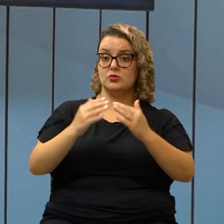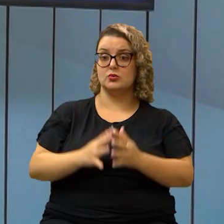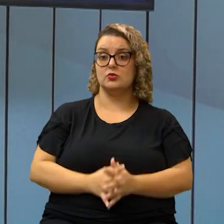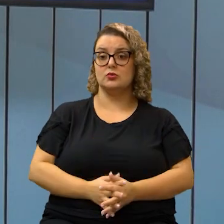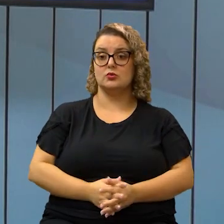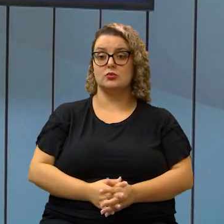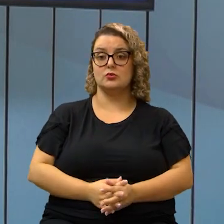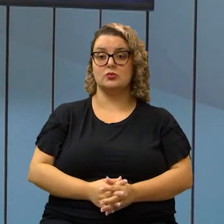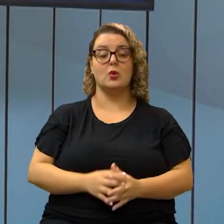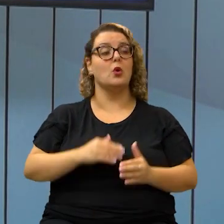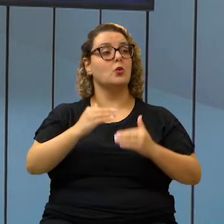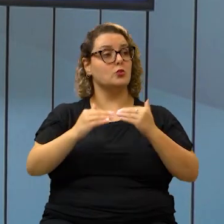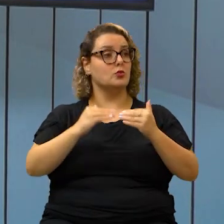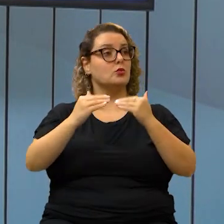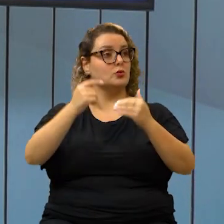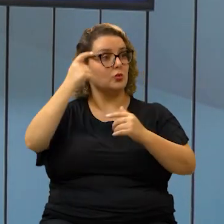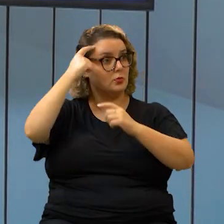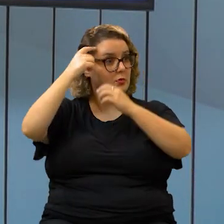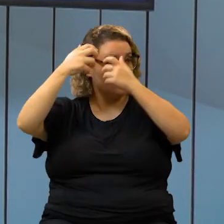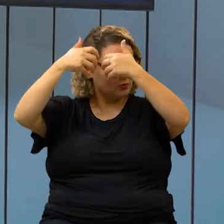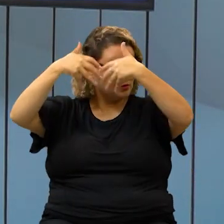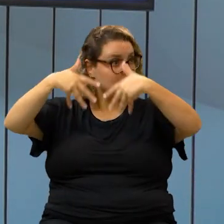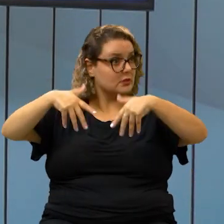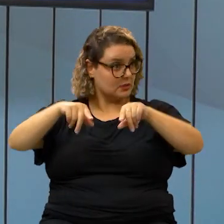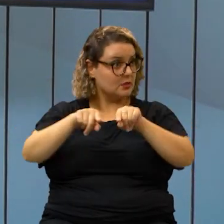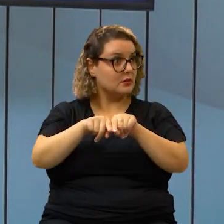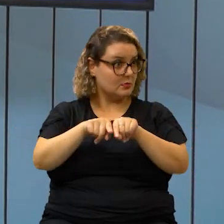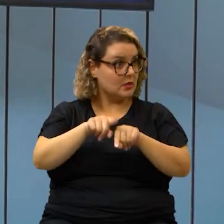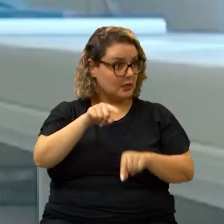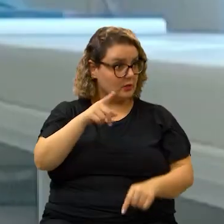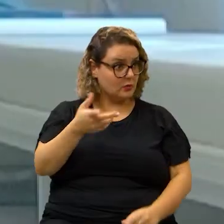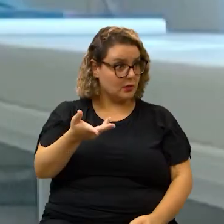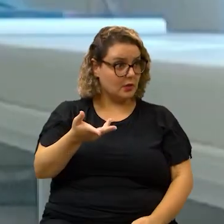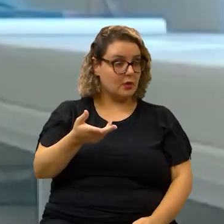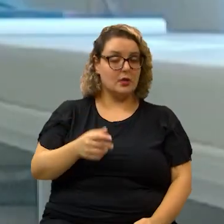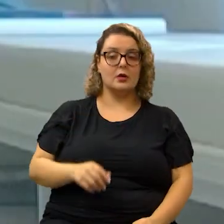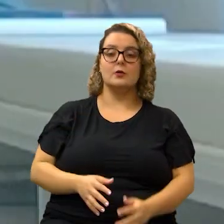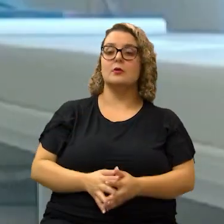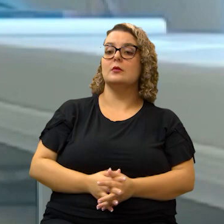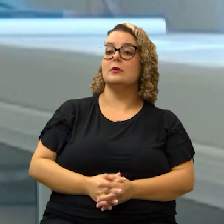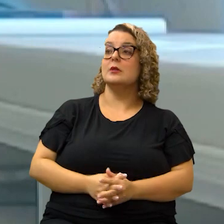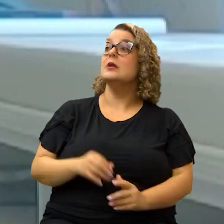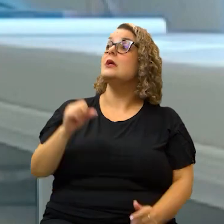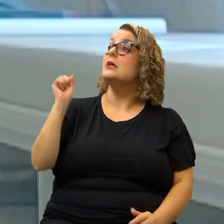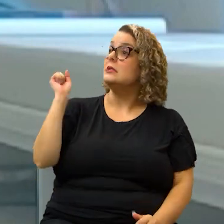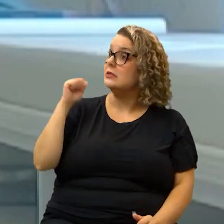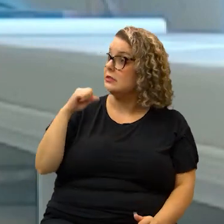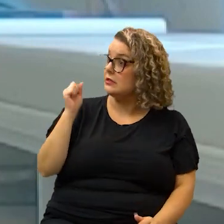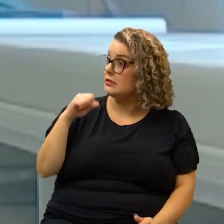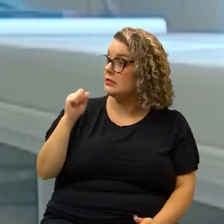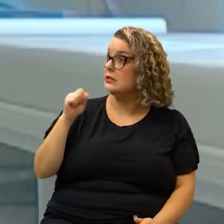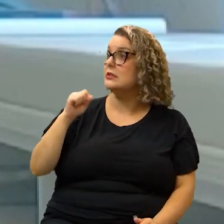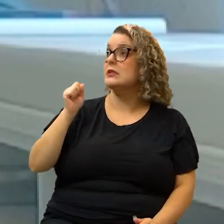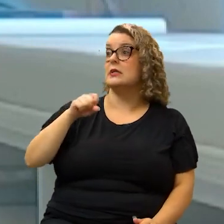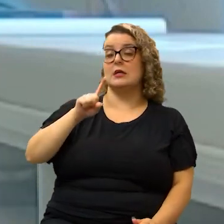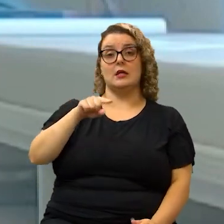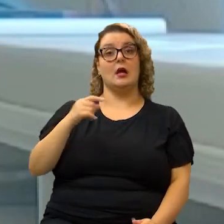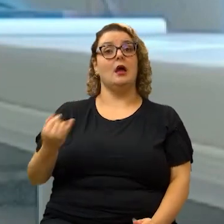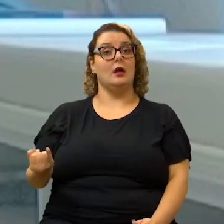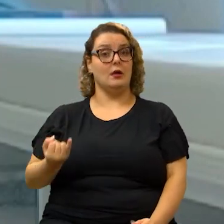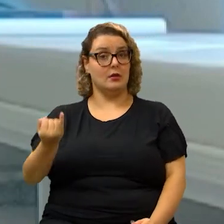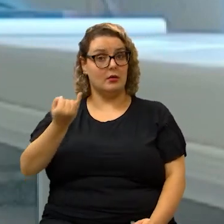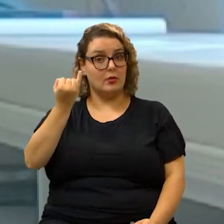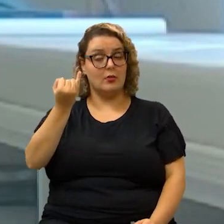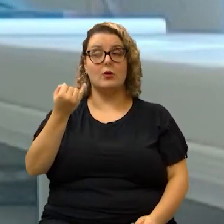o desenvolvimento neurológico da criança também, né? sim, é muito importante.